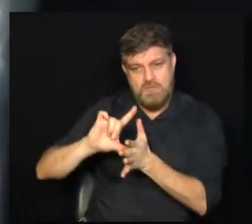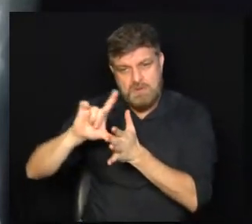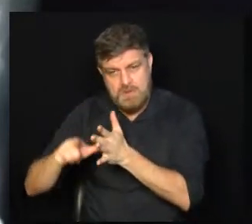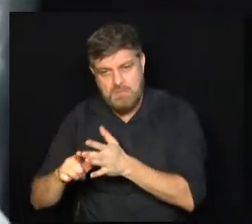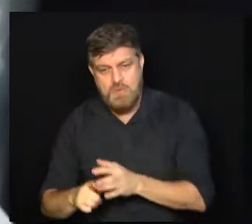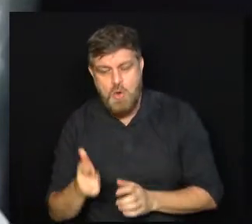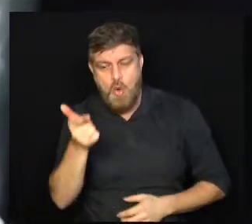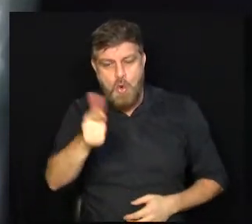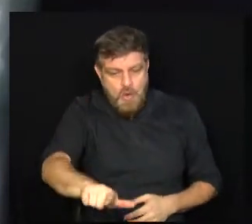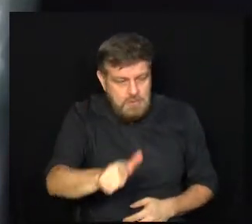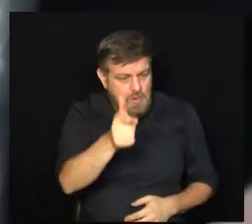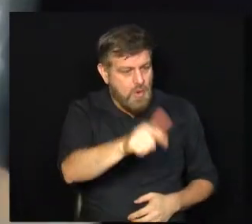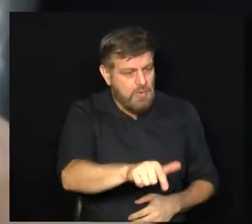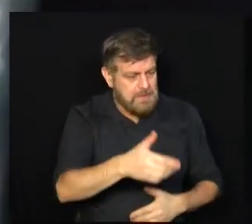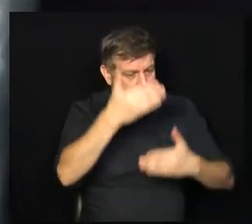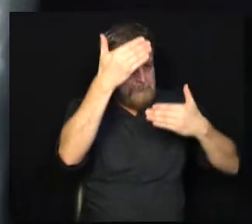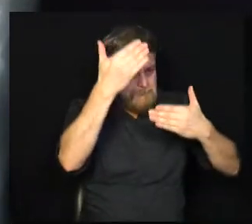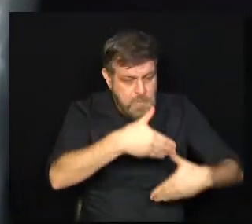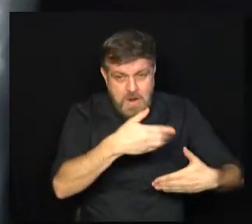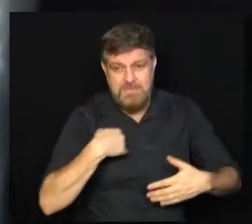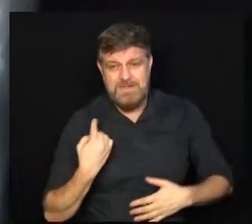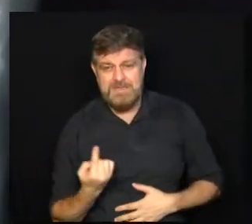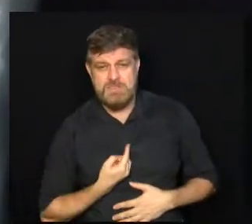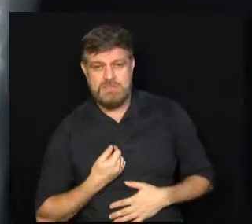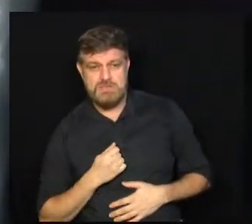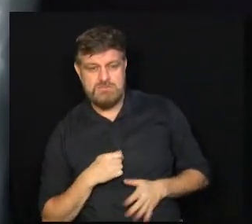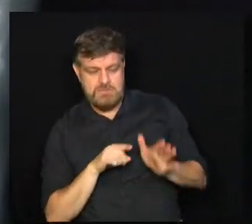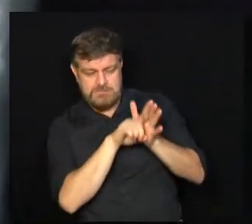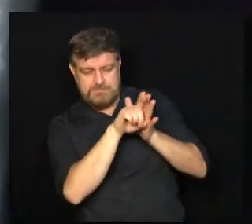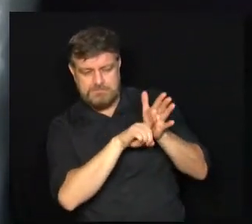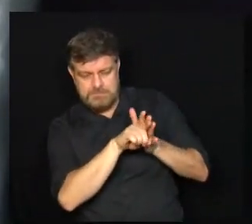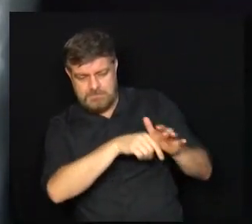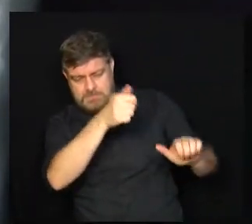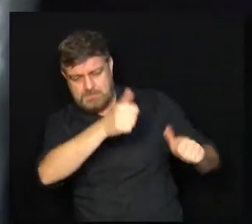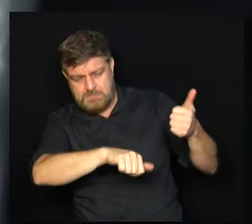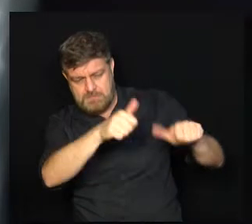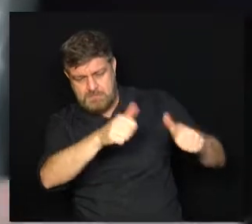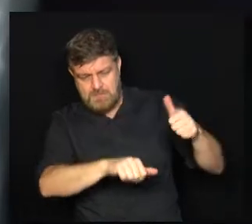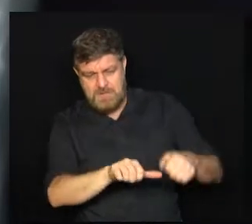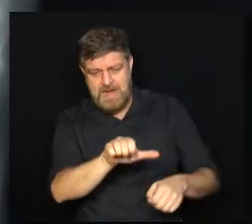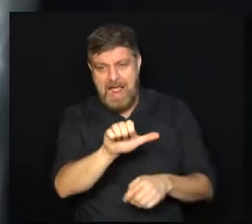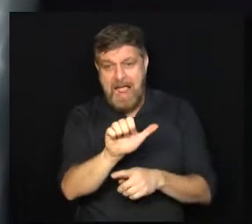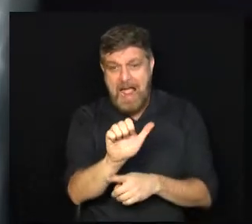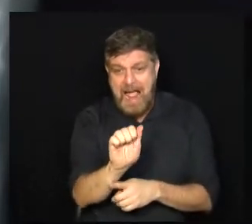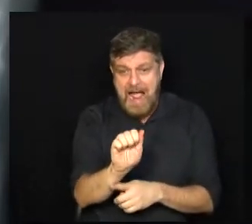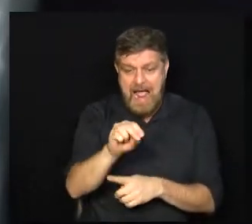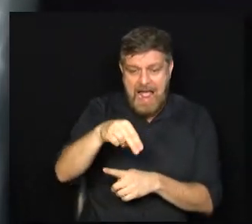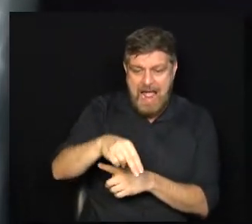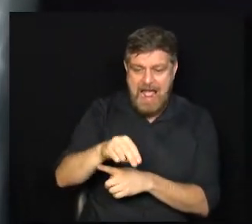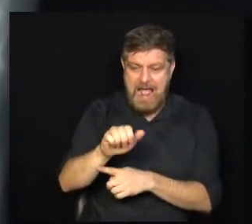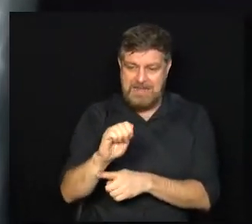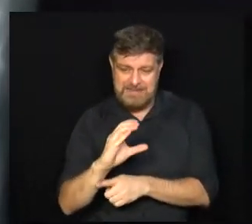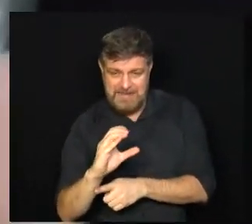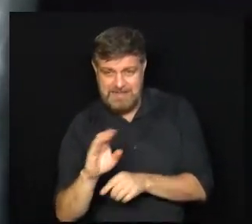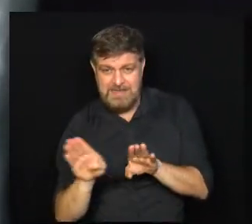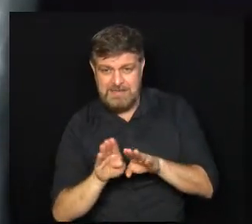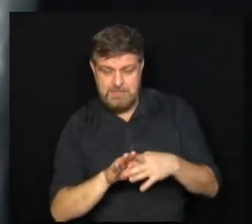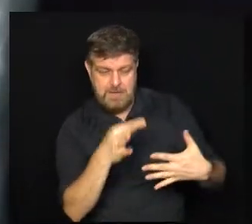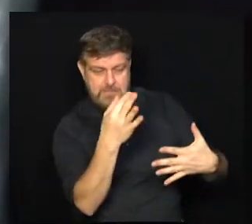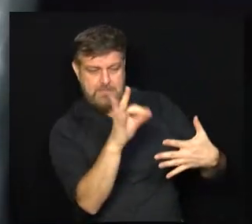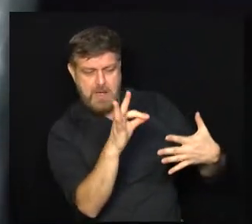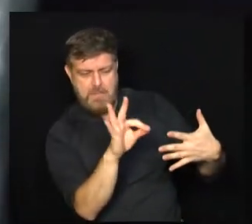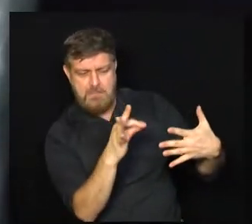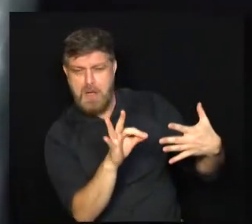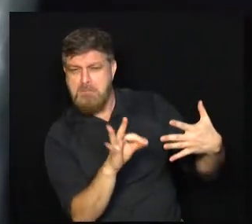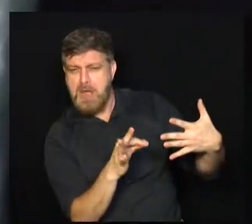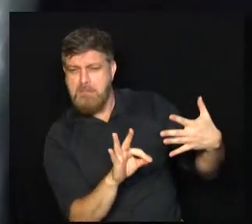por outra prova, com o que a gente chama que são os checadores da ANAC, e vão fazer também o check em rota.